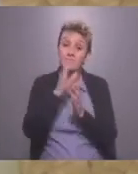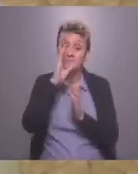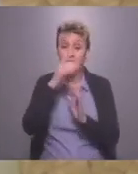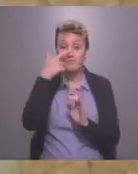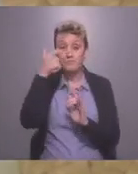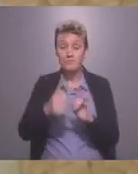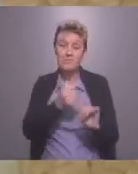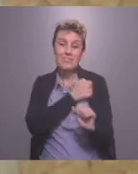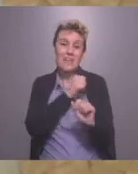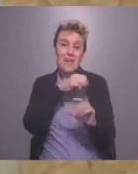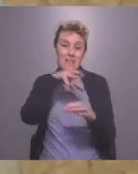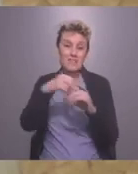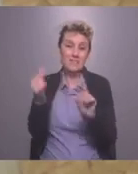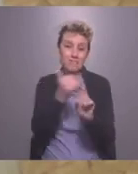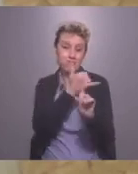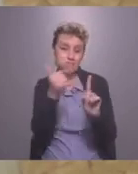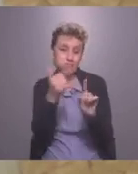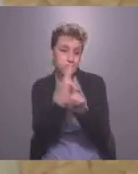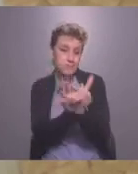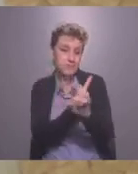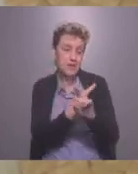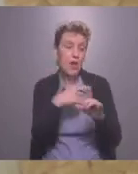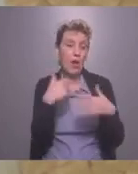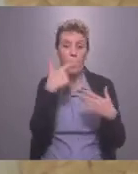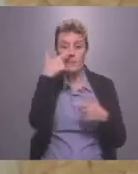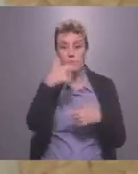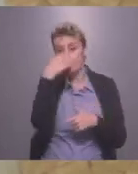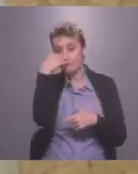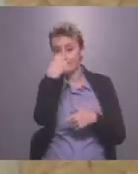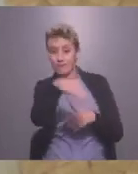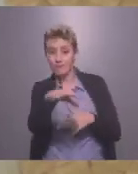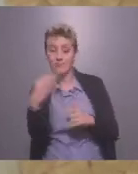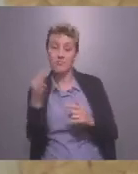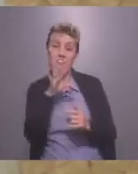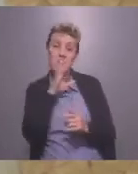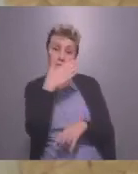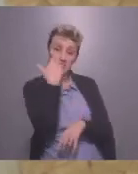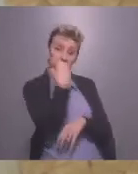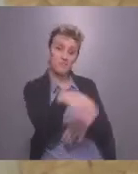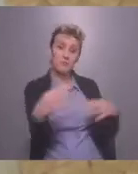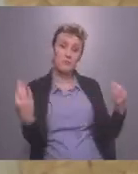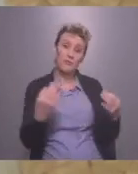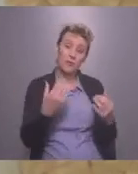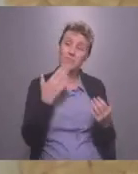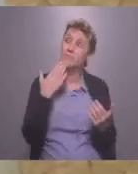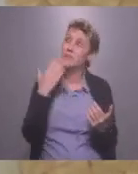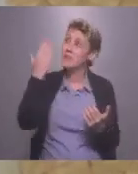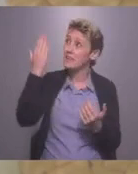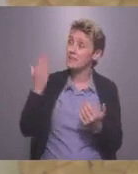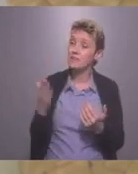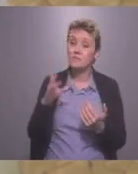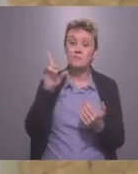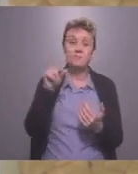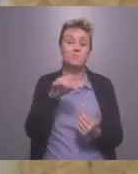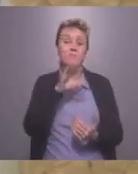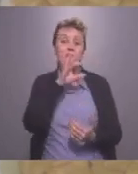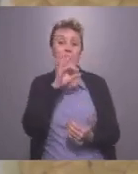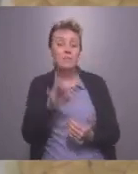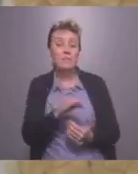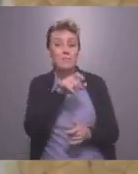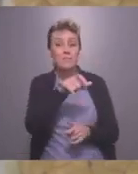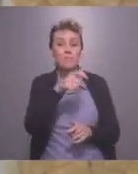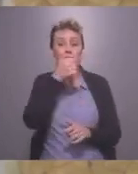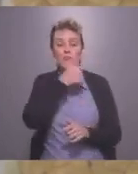violência familiar e pelos que foram abandonados pelas suas famílias, pelas famílias que são vítimas